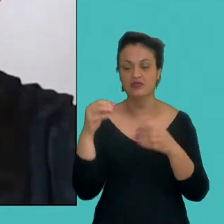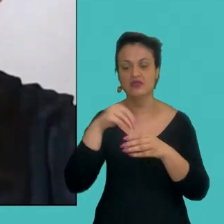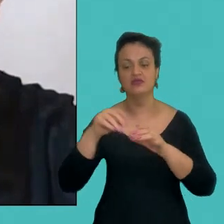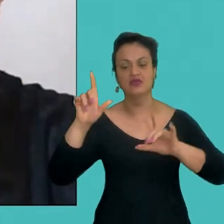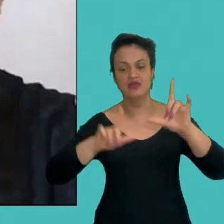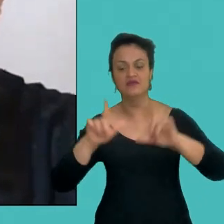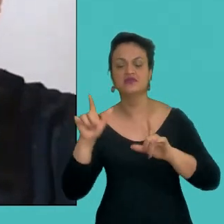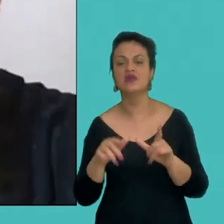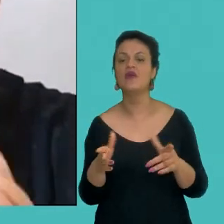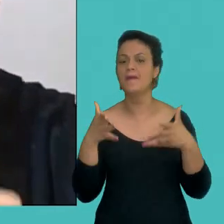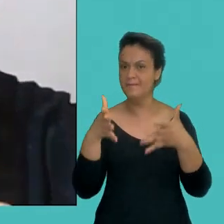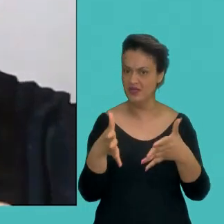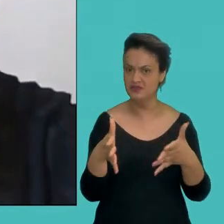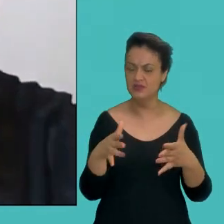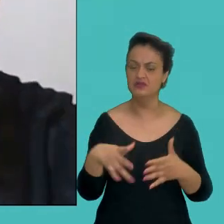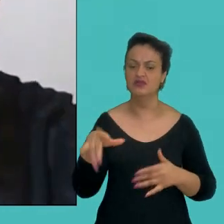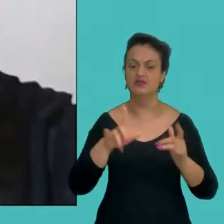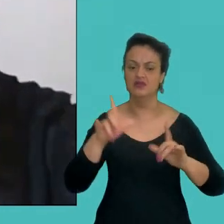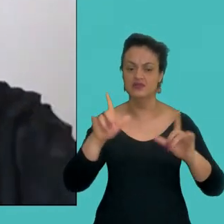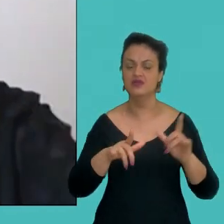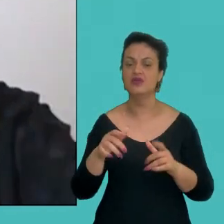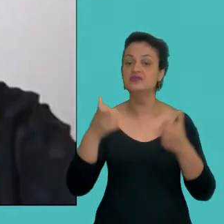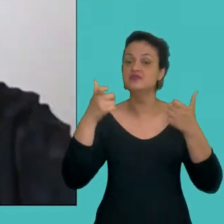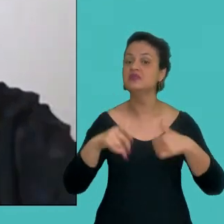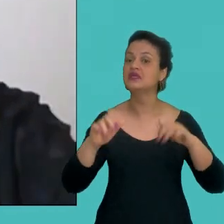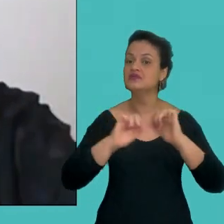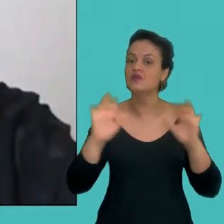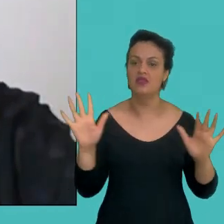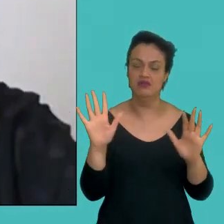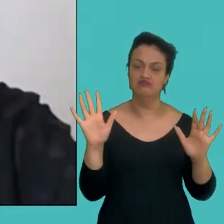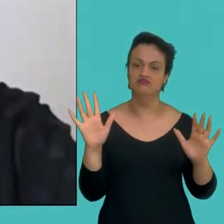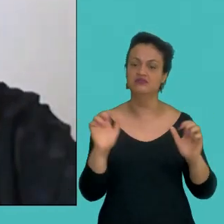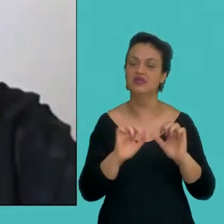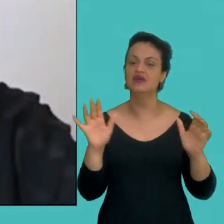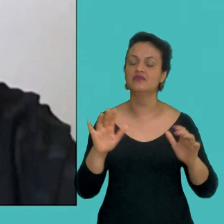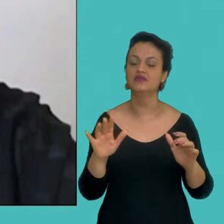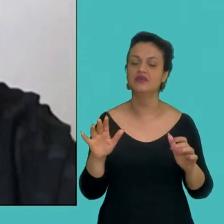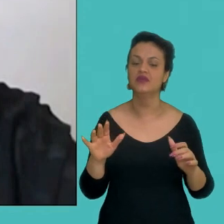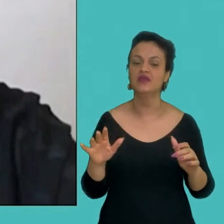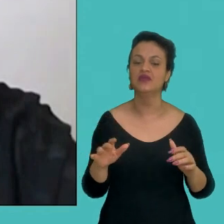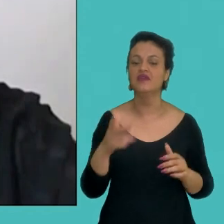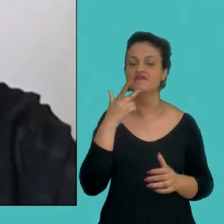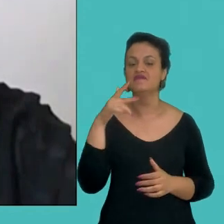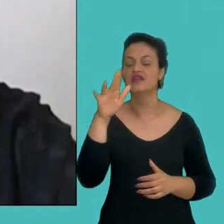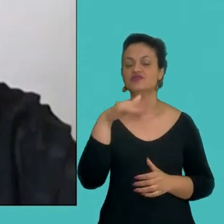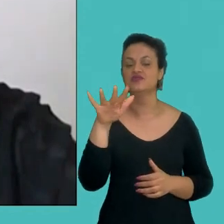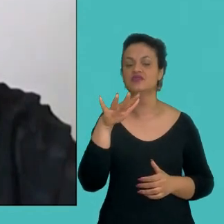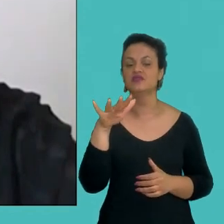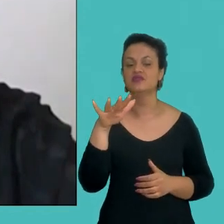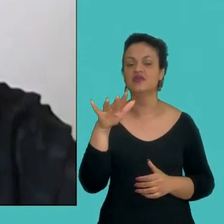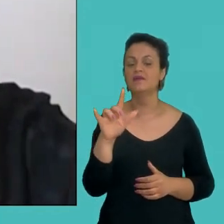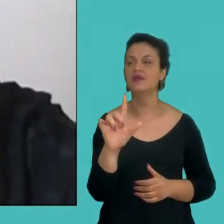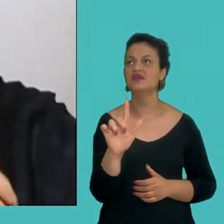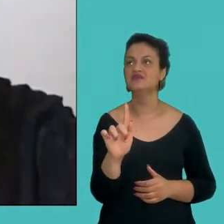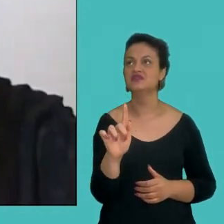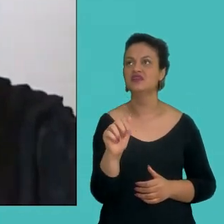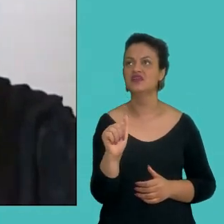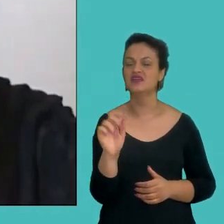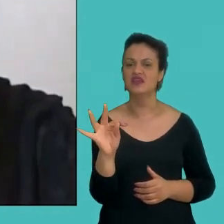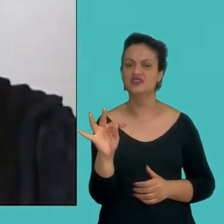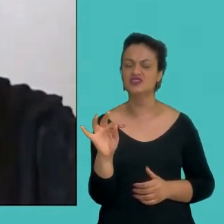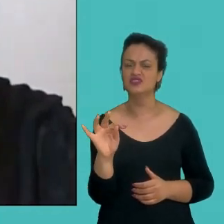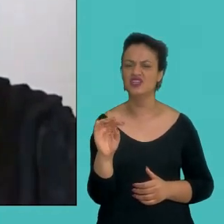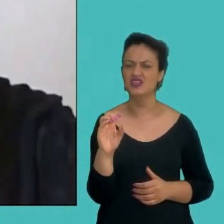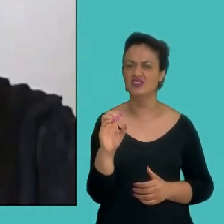certo? Estação de televisão. Voltei a fazer parte de uma estação de televisão. Essa é a definição clássica do que se chama no vocabulário anglo-saxão